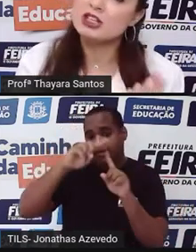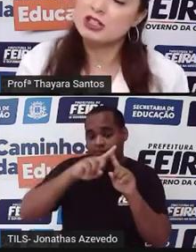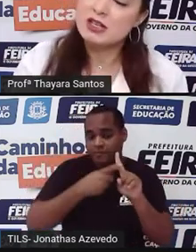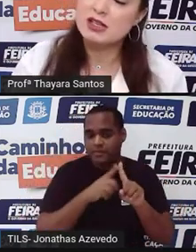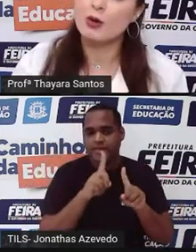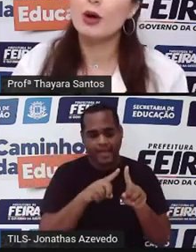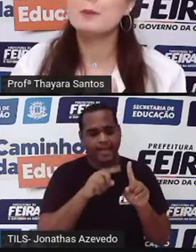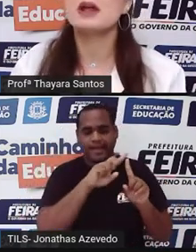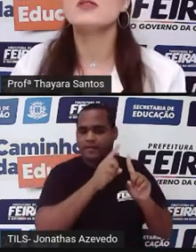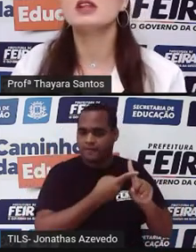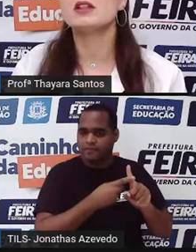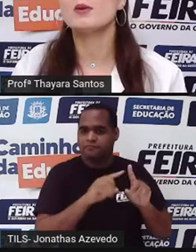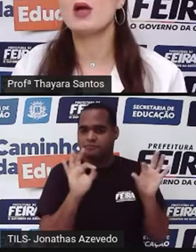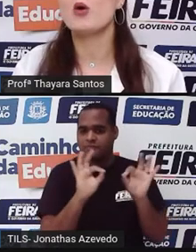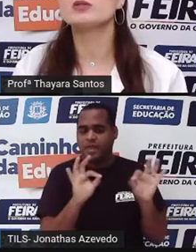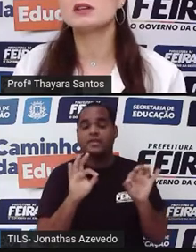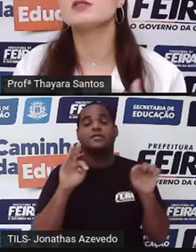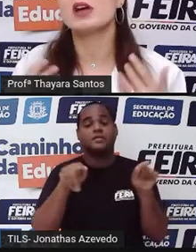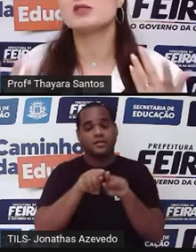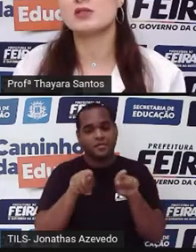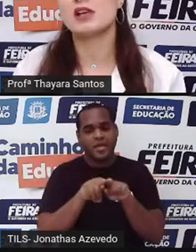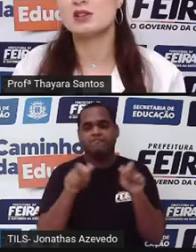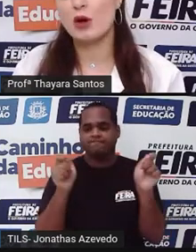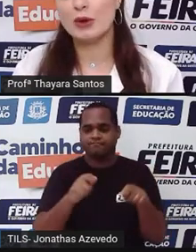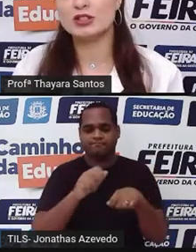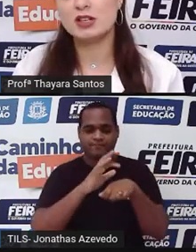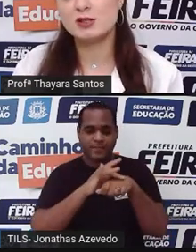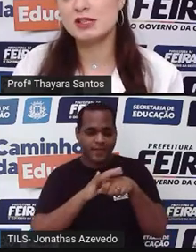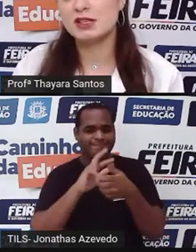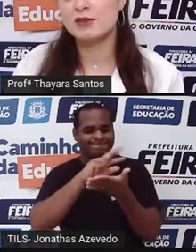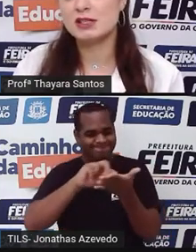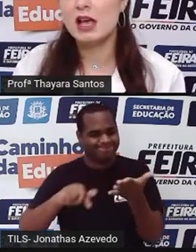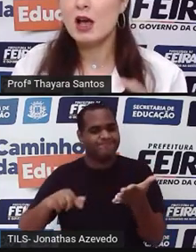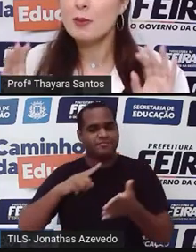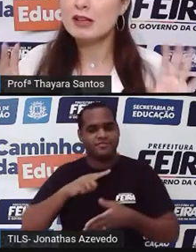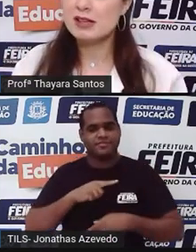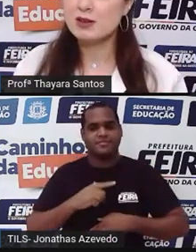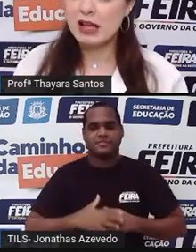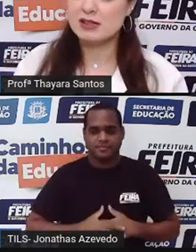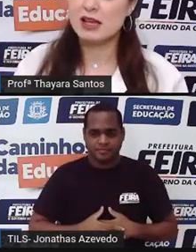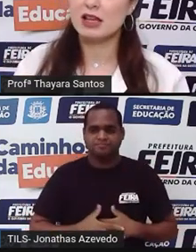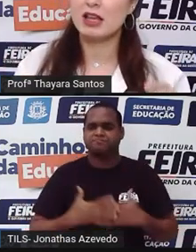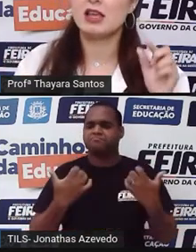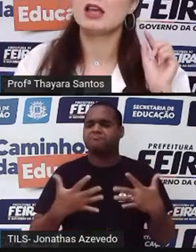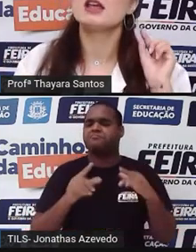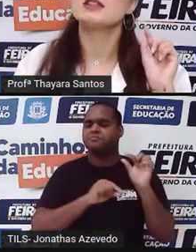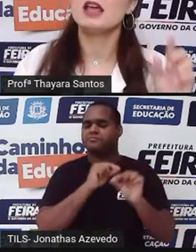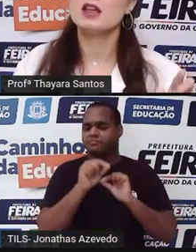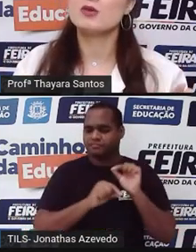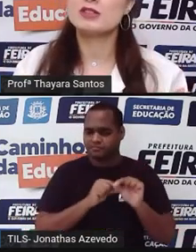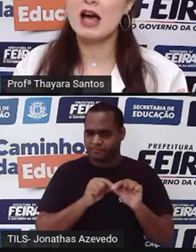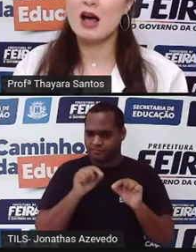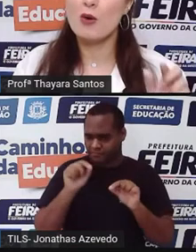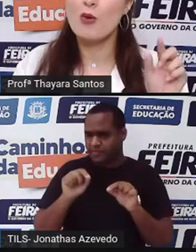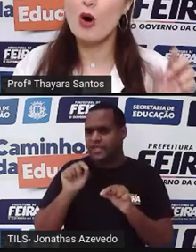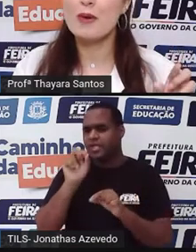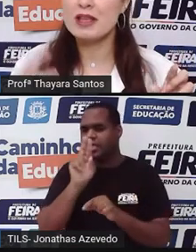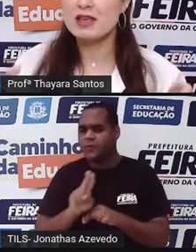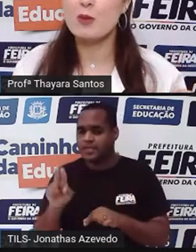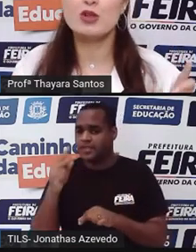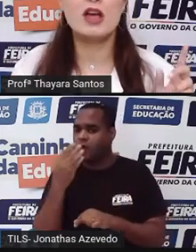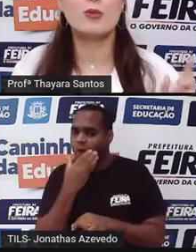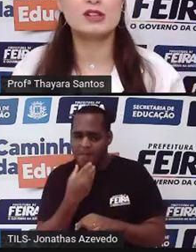prevenir da gestação prevenir a mente contra as infecções sexualmente transmissíveis mas isso quer dizer que tem que usar